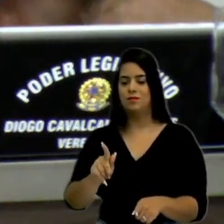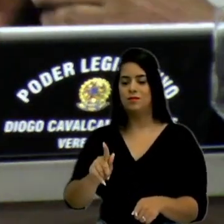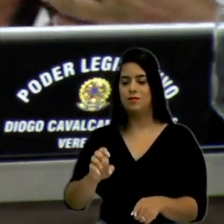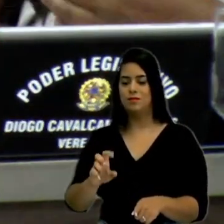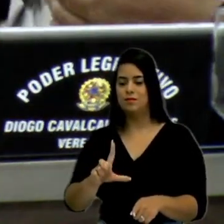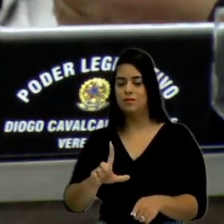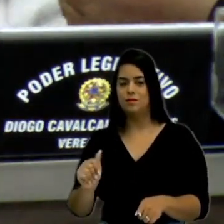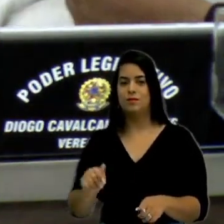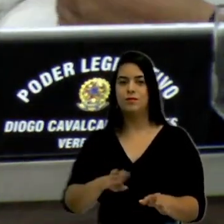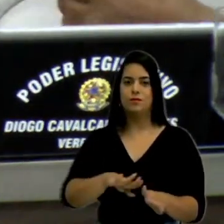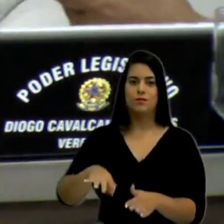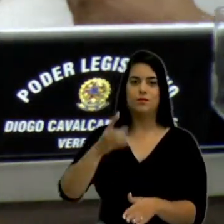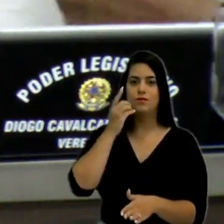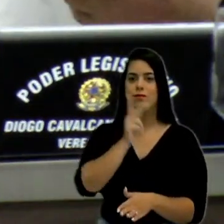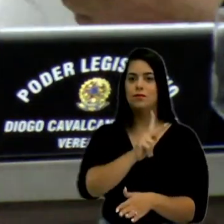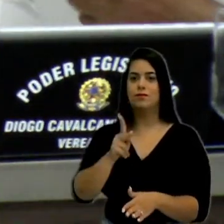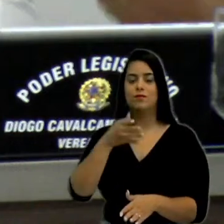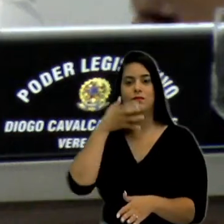Diogo, professor.